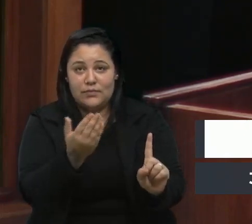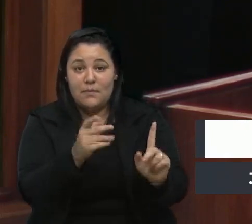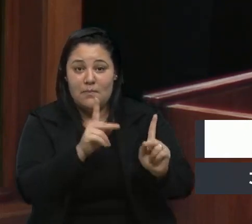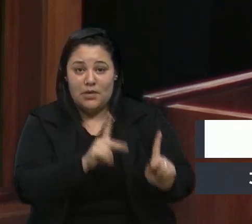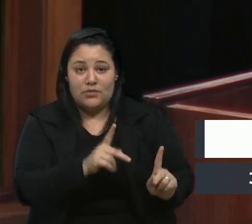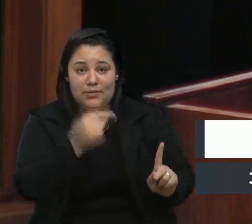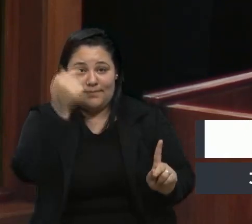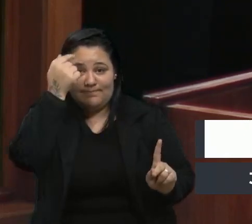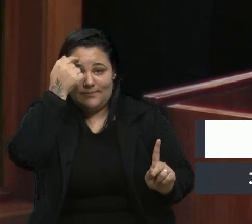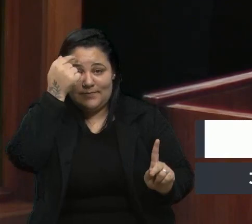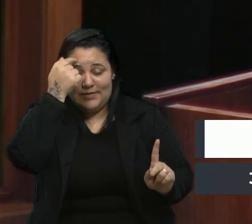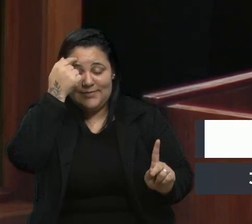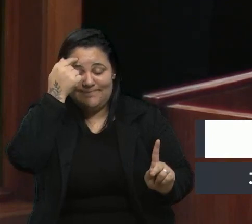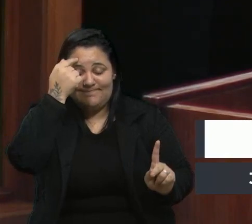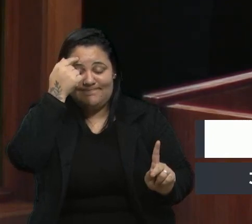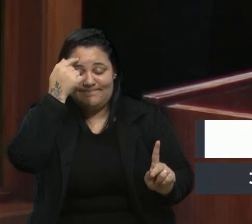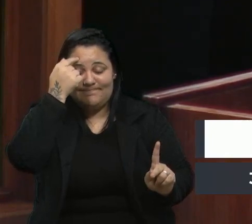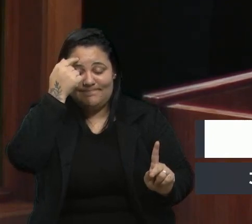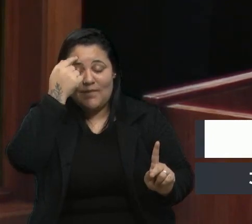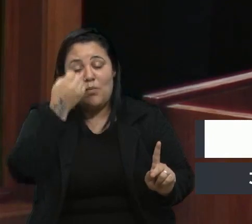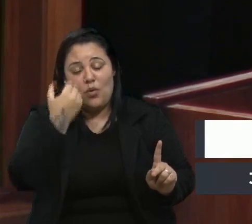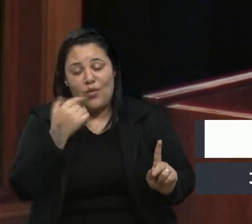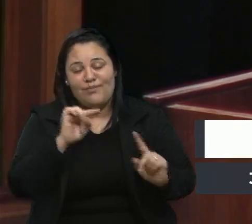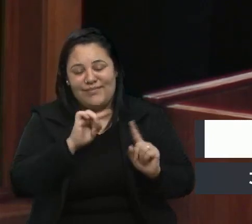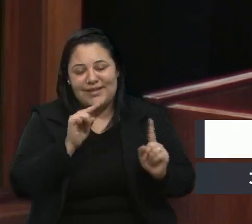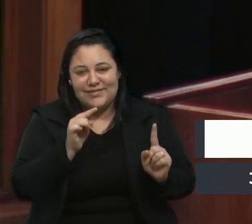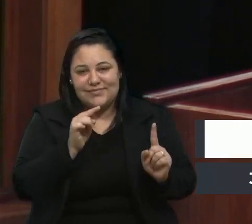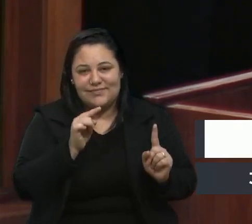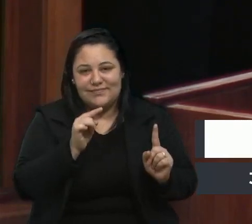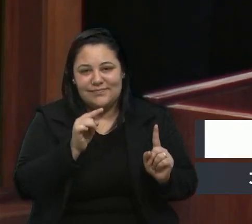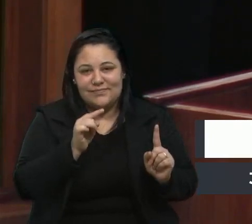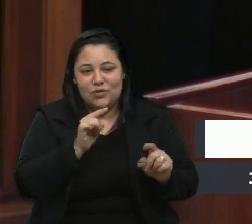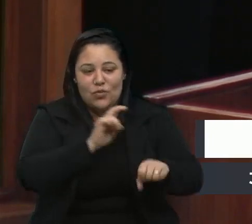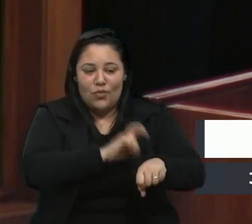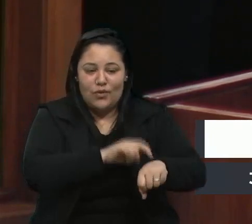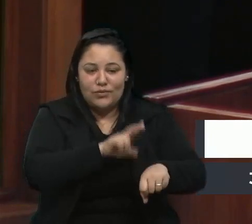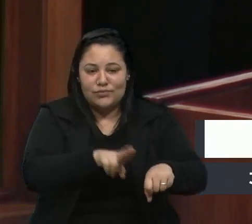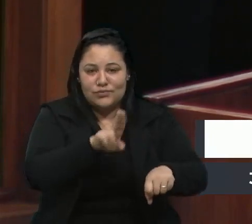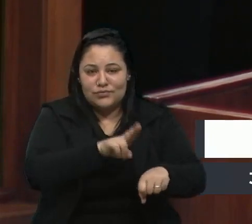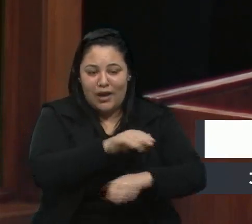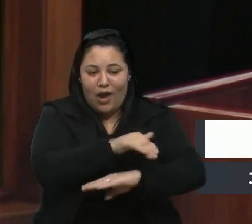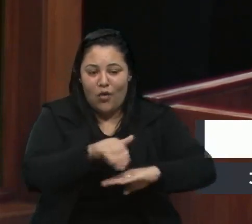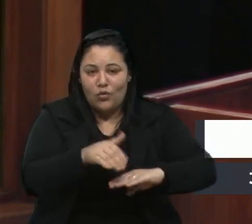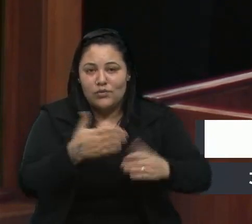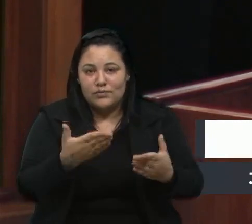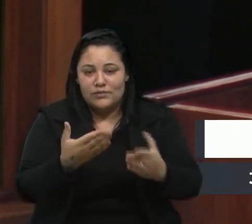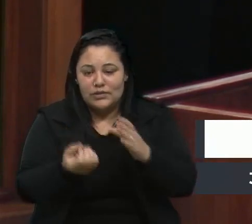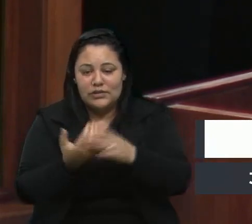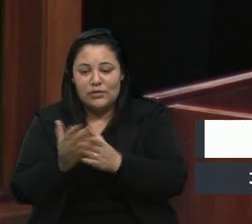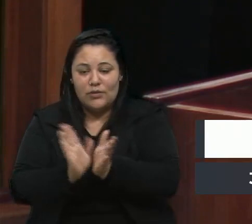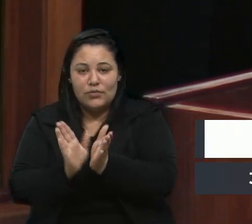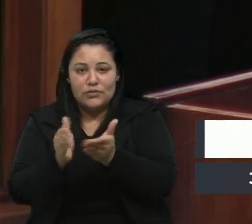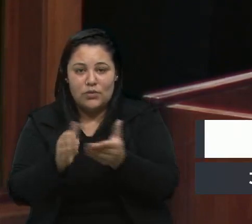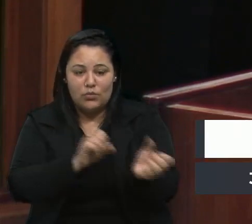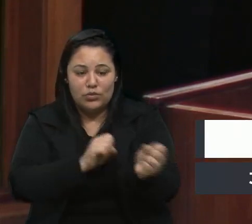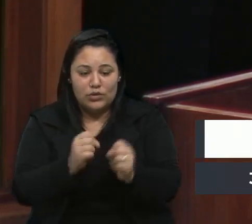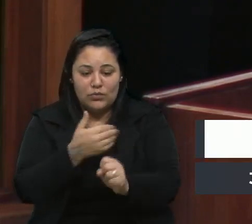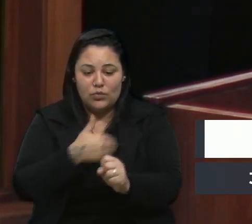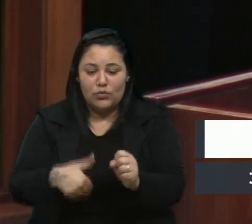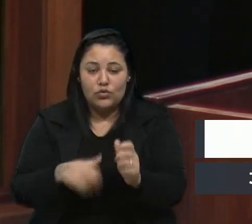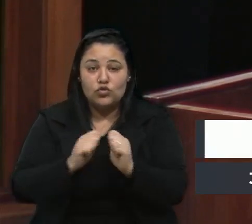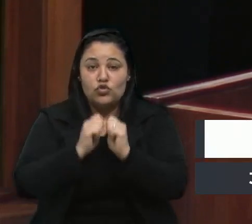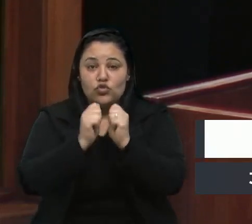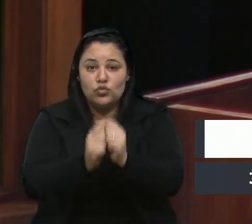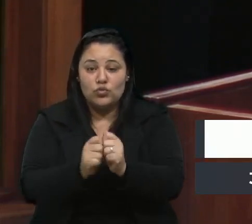que estão naquela situação, que montem uma comissão e que com essa comissão a gente construa junto, poder público com eles,